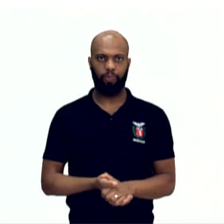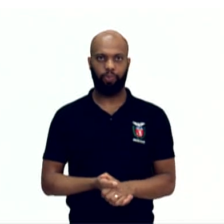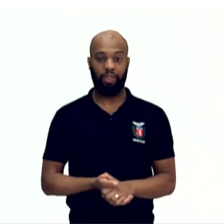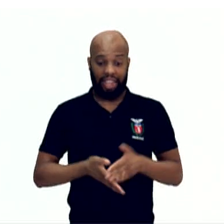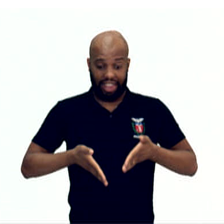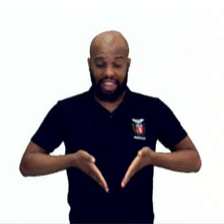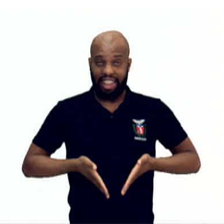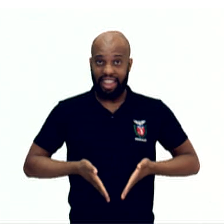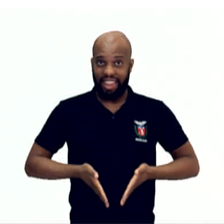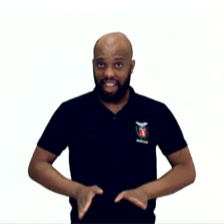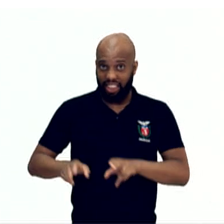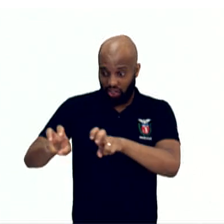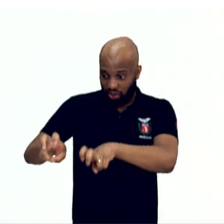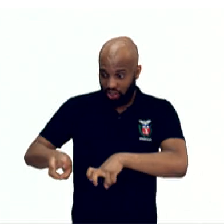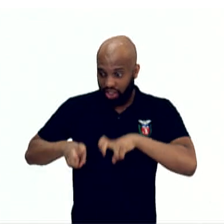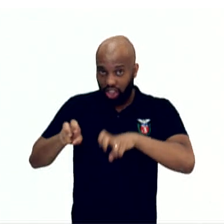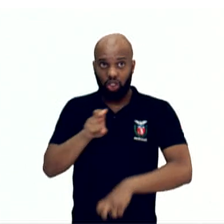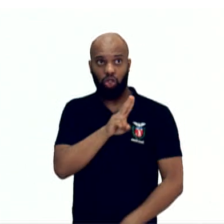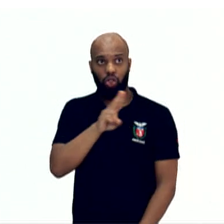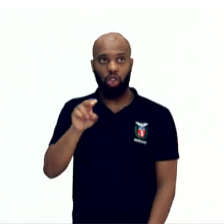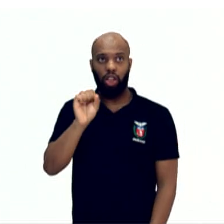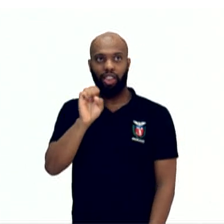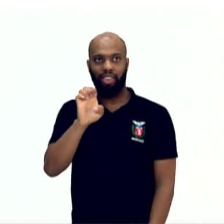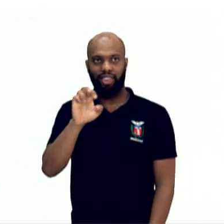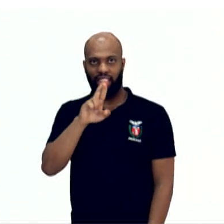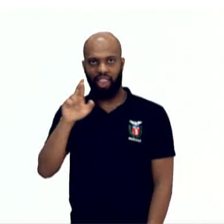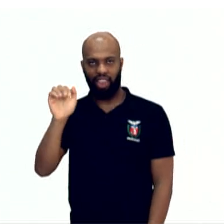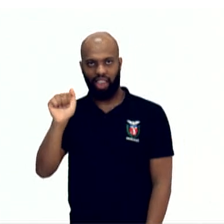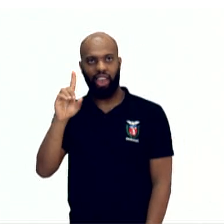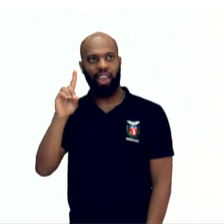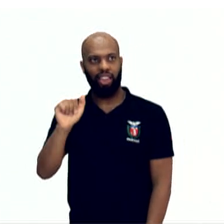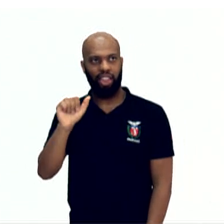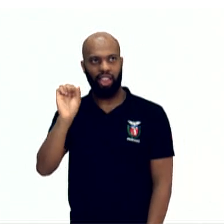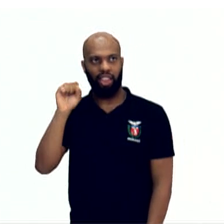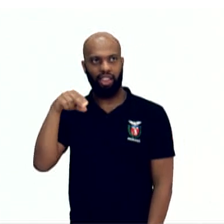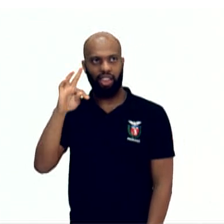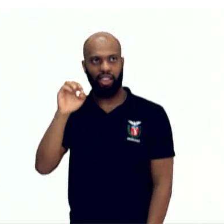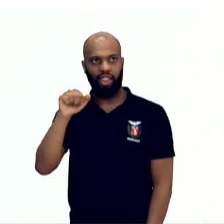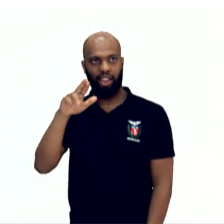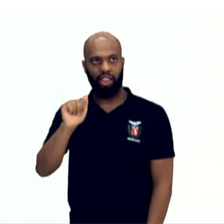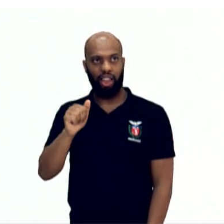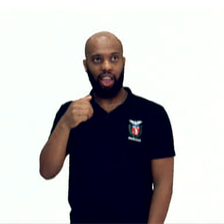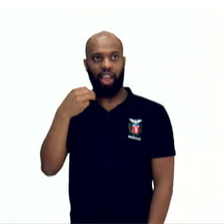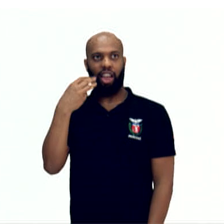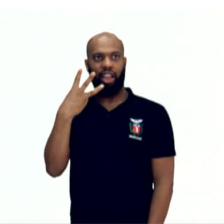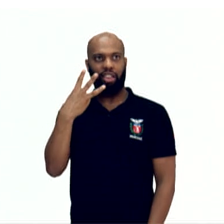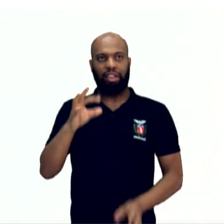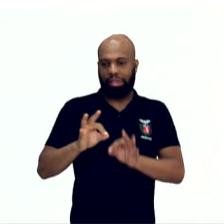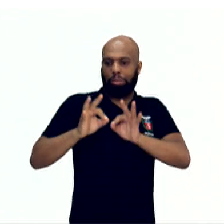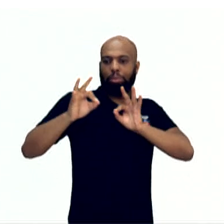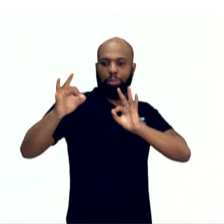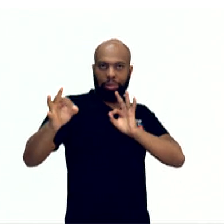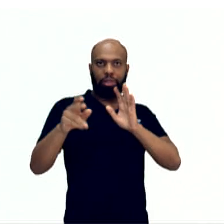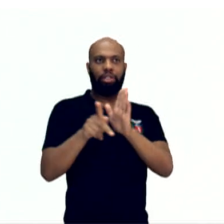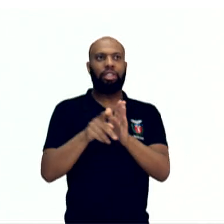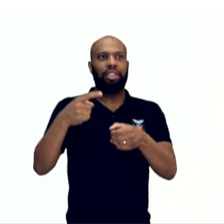Nasceu no sítio denominado Serra da Santana, que fica a 3 léguas da cidade de Assaré, em 5 de março